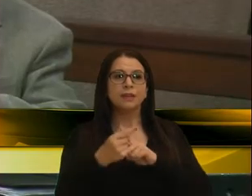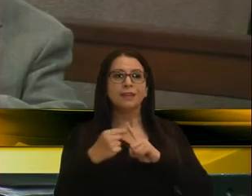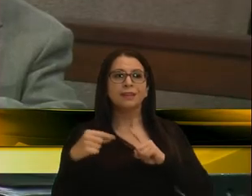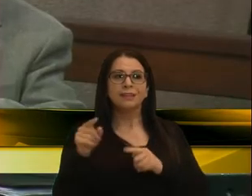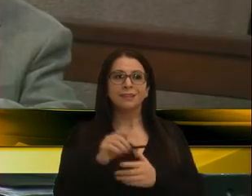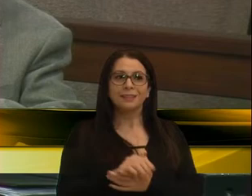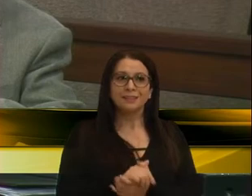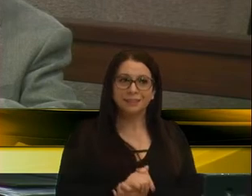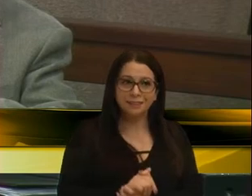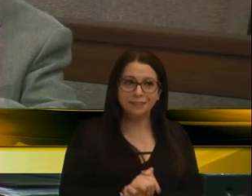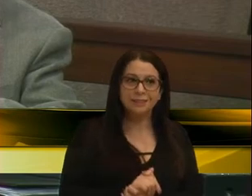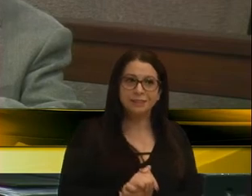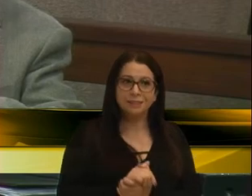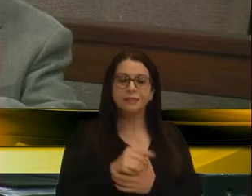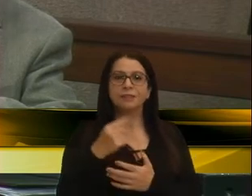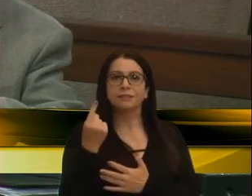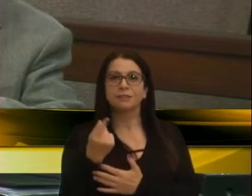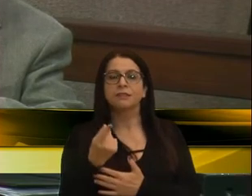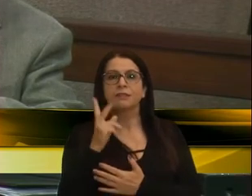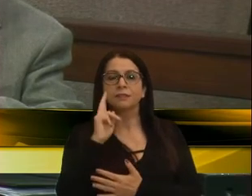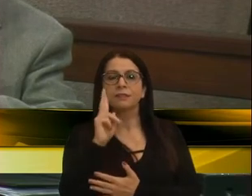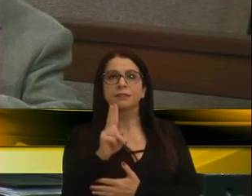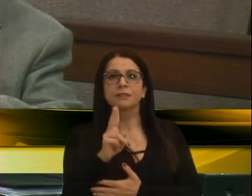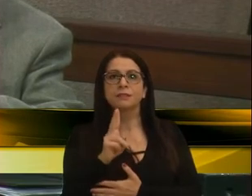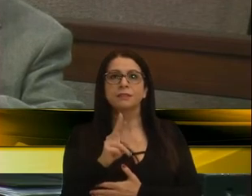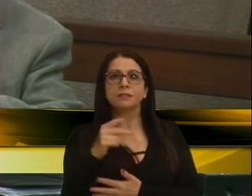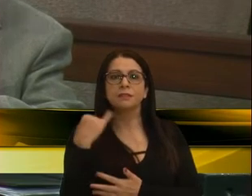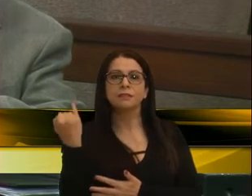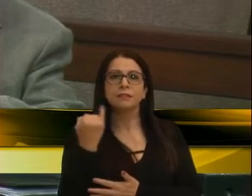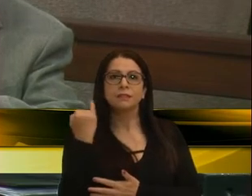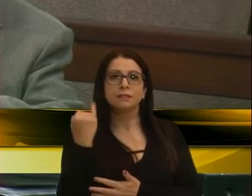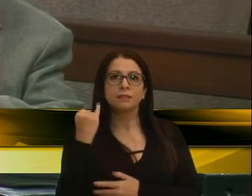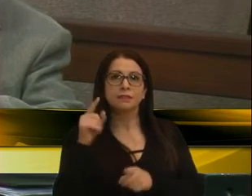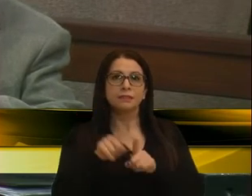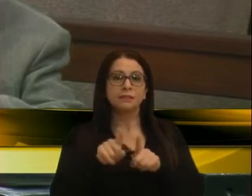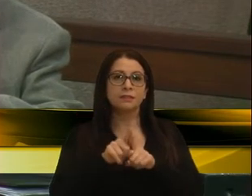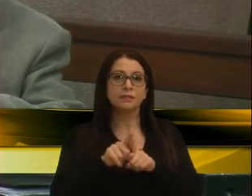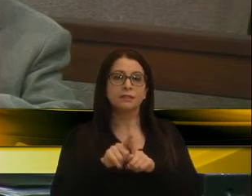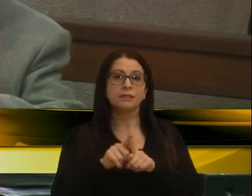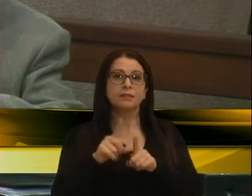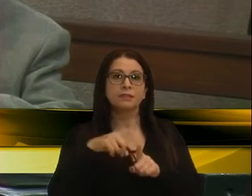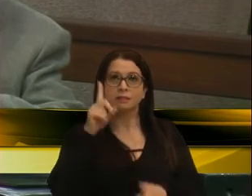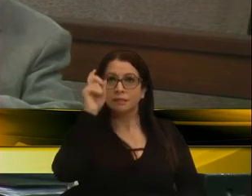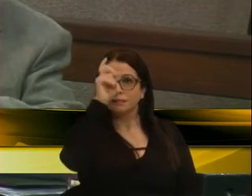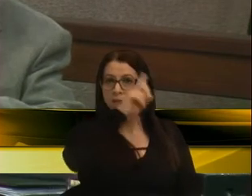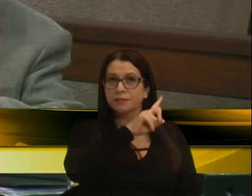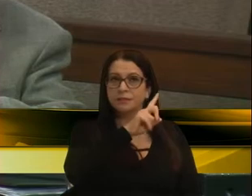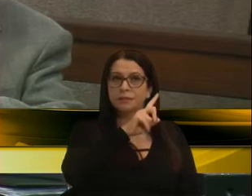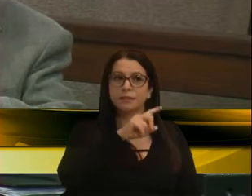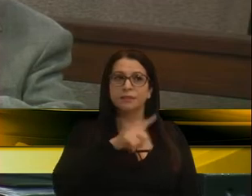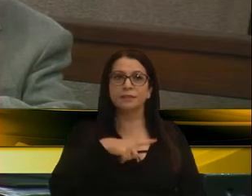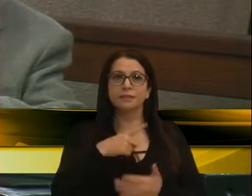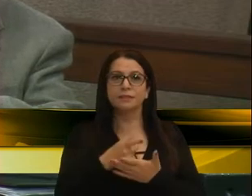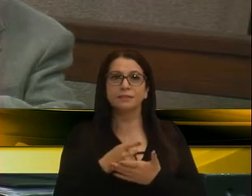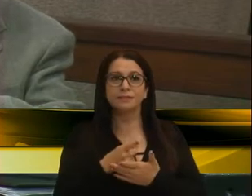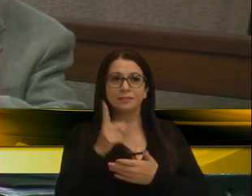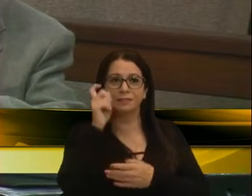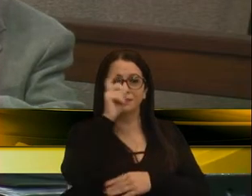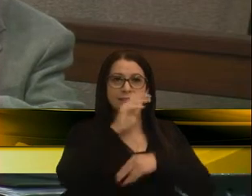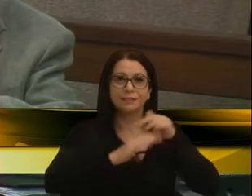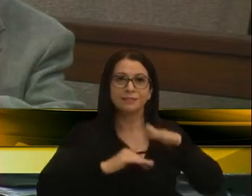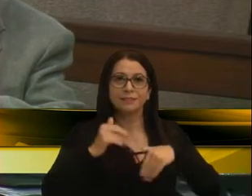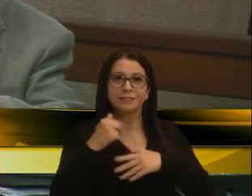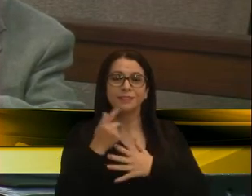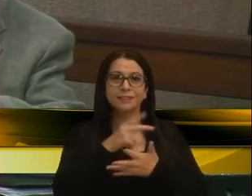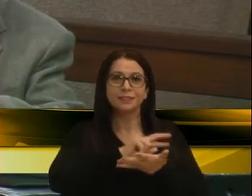ela é extremamente pertinente, porém de difícil execução. Por quê? Nós temos aí